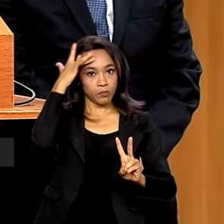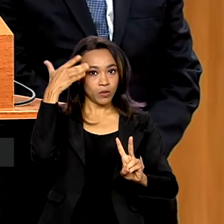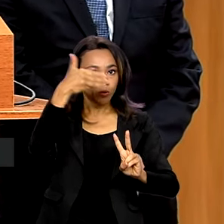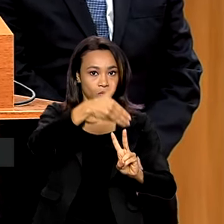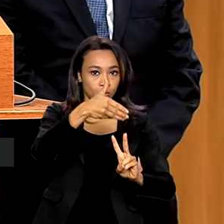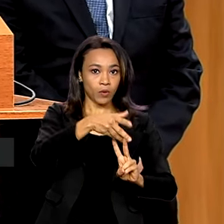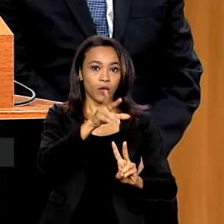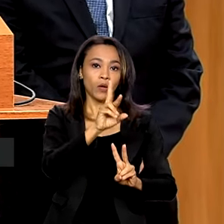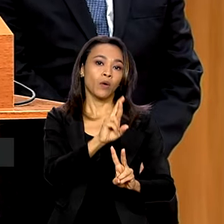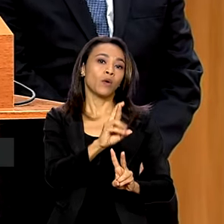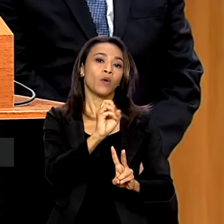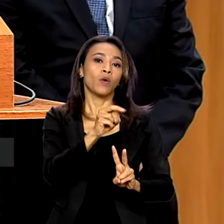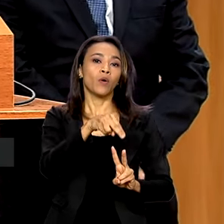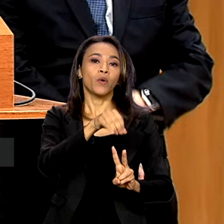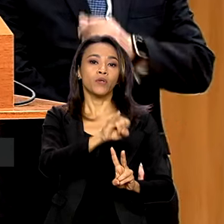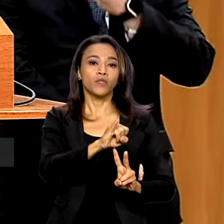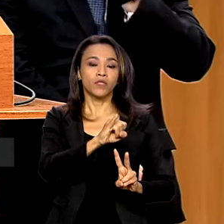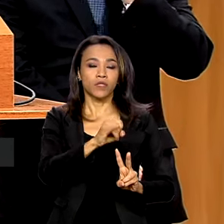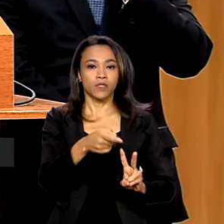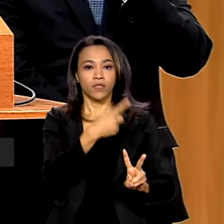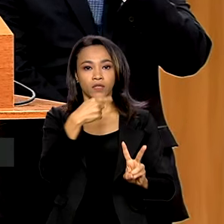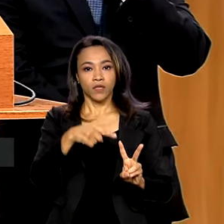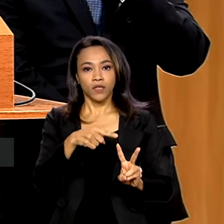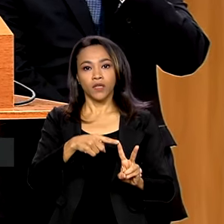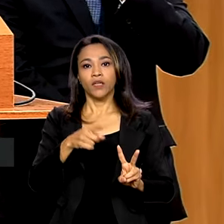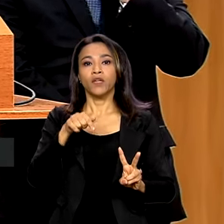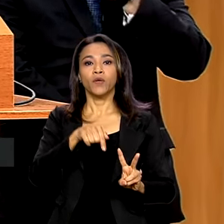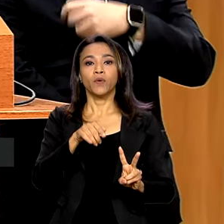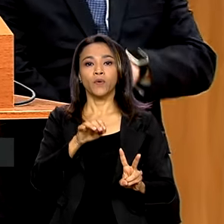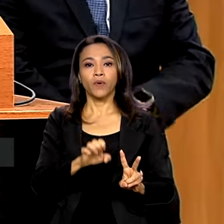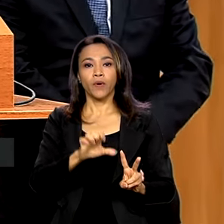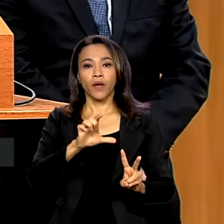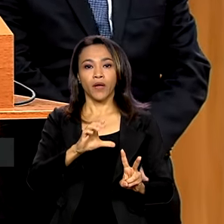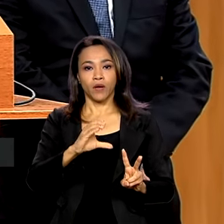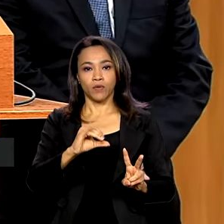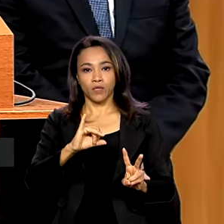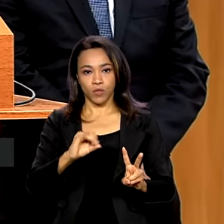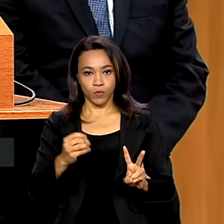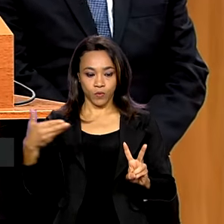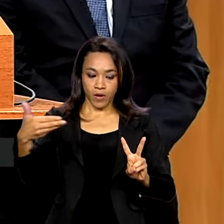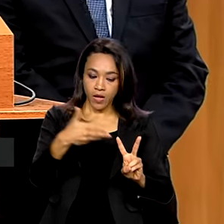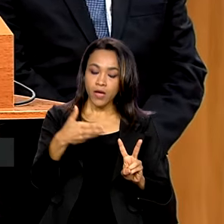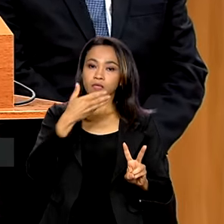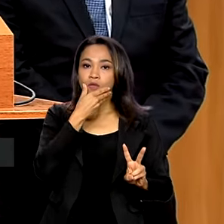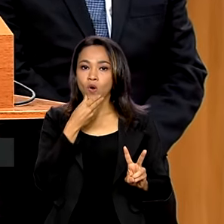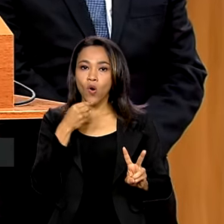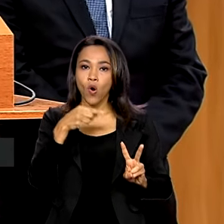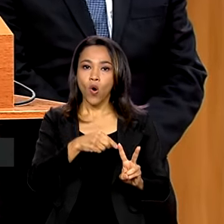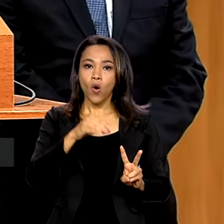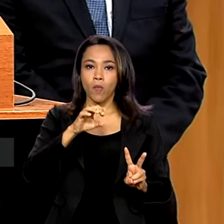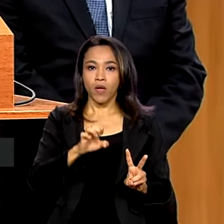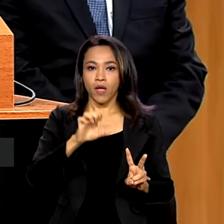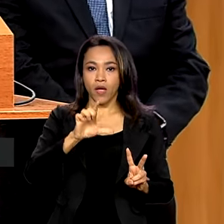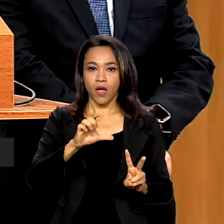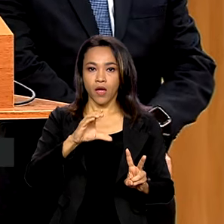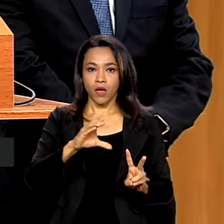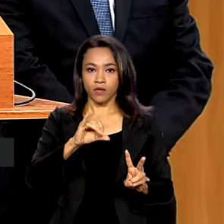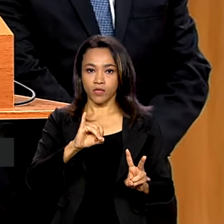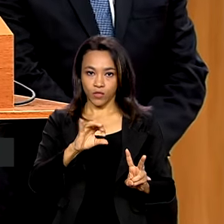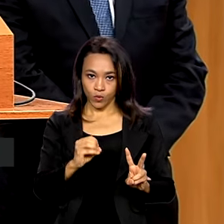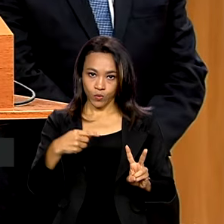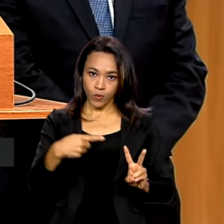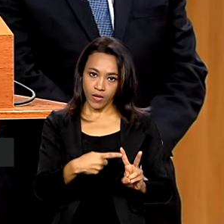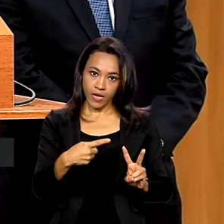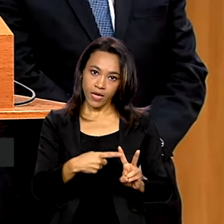Rony Lessa e o Elcio Queiroz. O senhor Elcio Queiroz fez uma delação premiada.